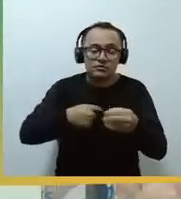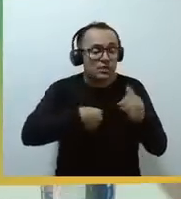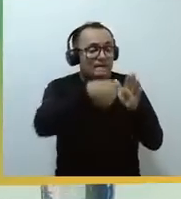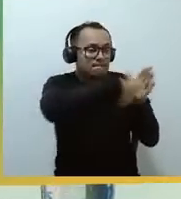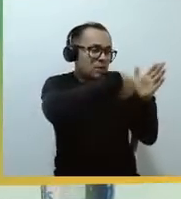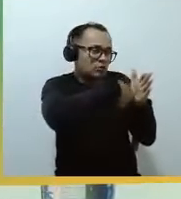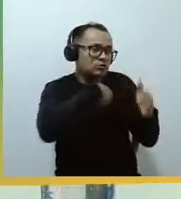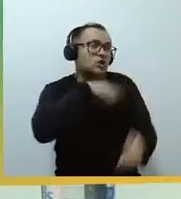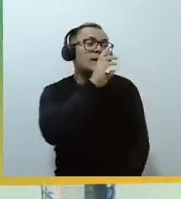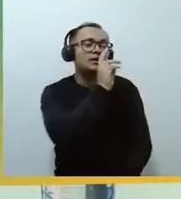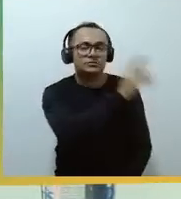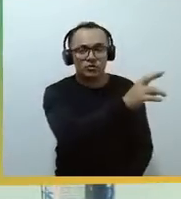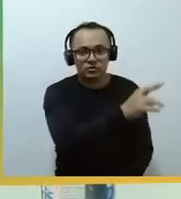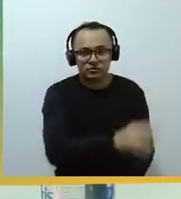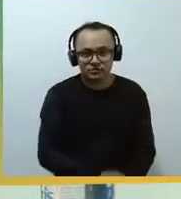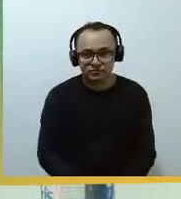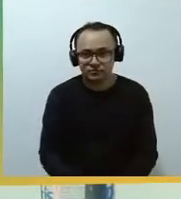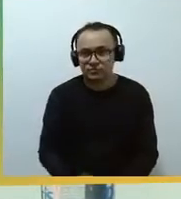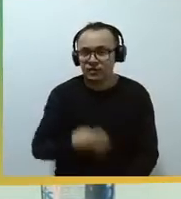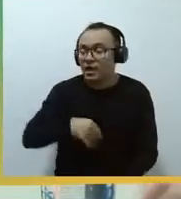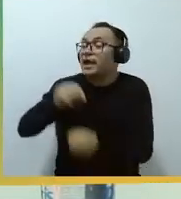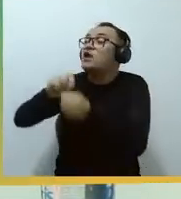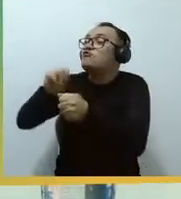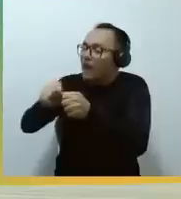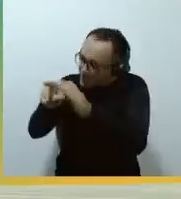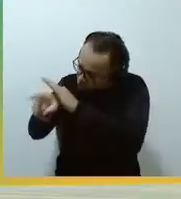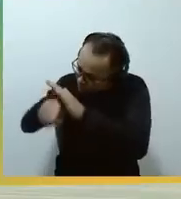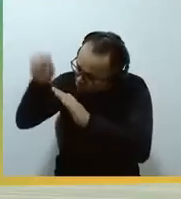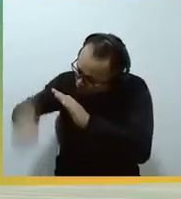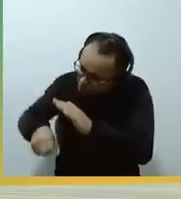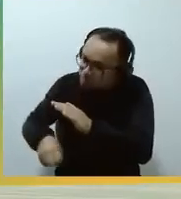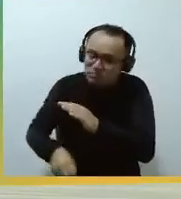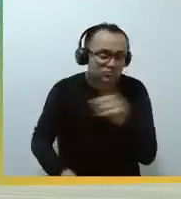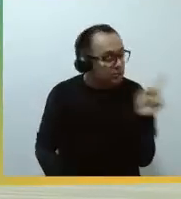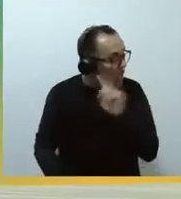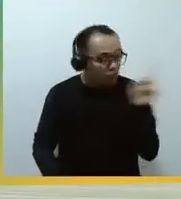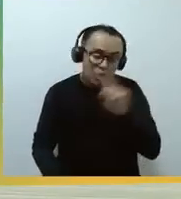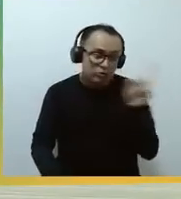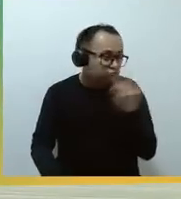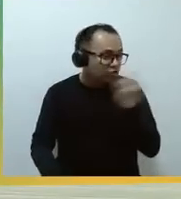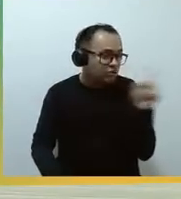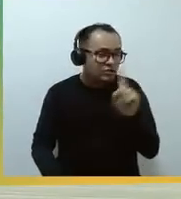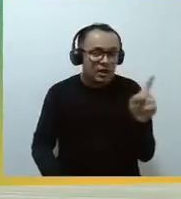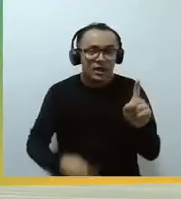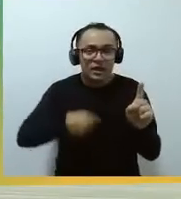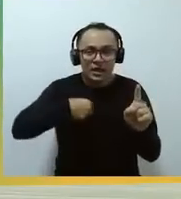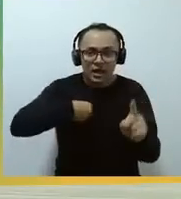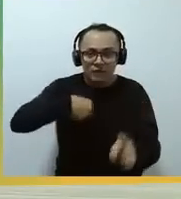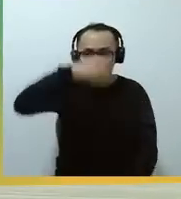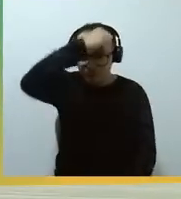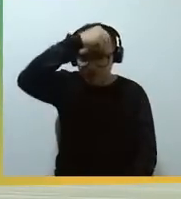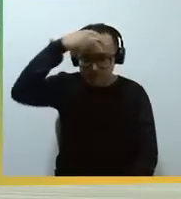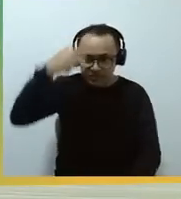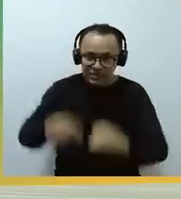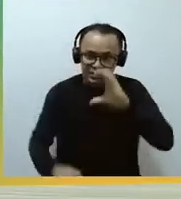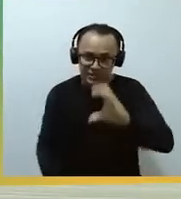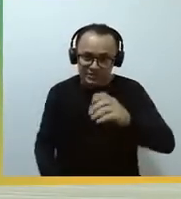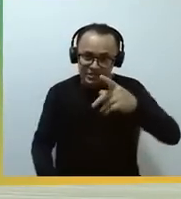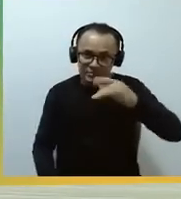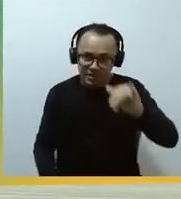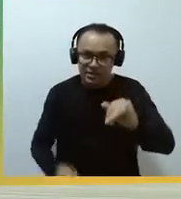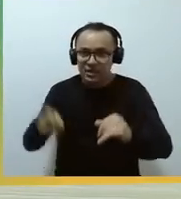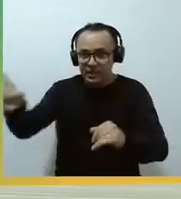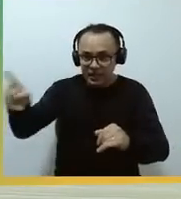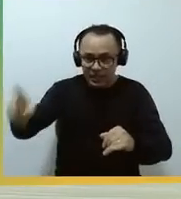senhor não quiser responder. Eu faço, sim. Não, o senhor não faz perguntas aqui. O senhor não é. O senhor aqui está sendo. Olha, eu fui presidente da CPI das ONGs em Brasília. Eu sei